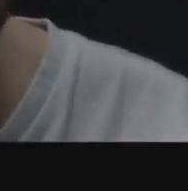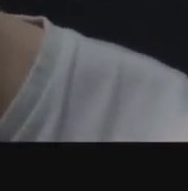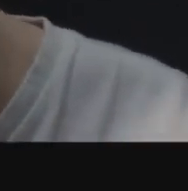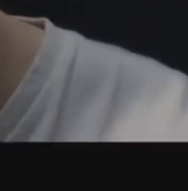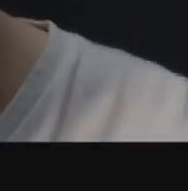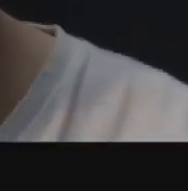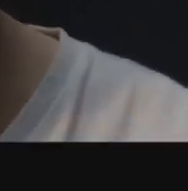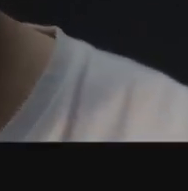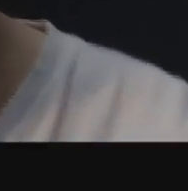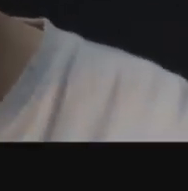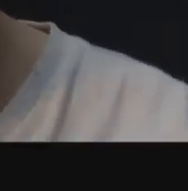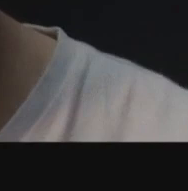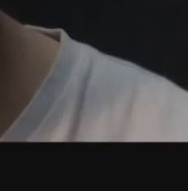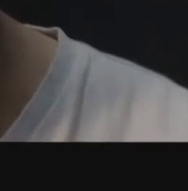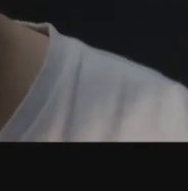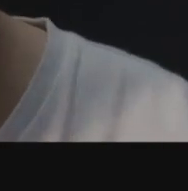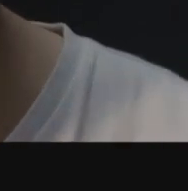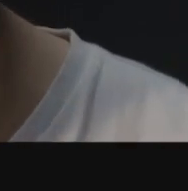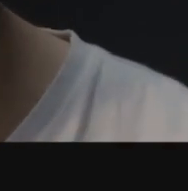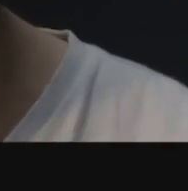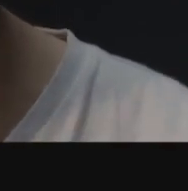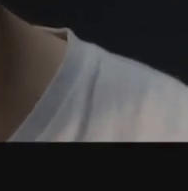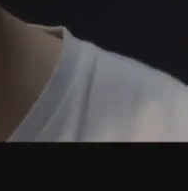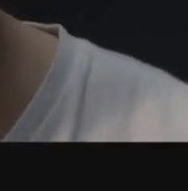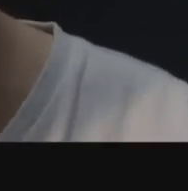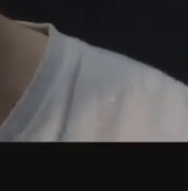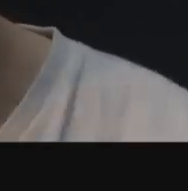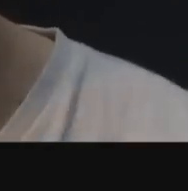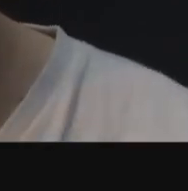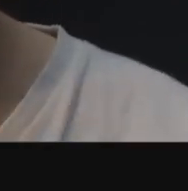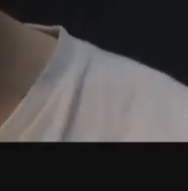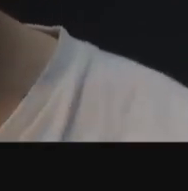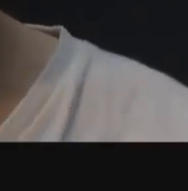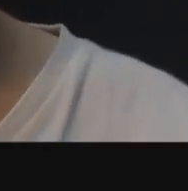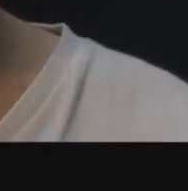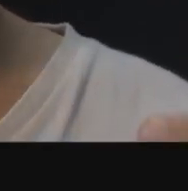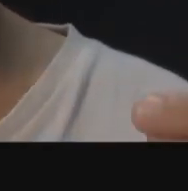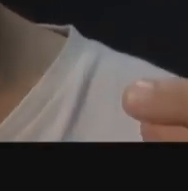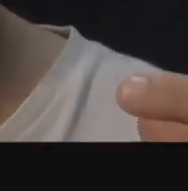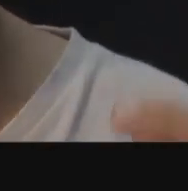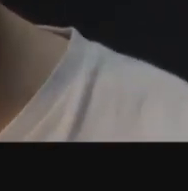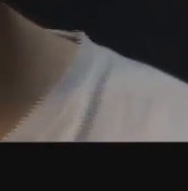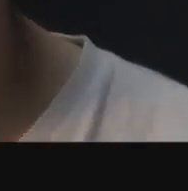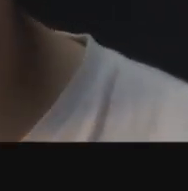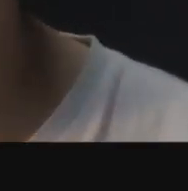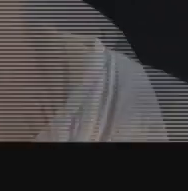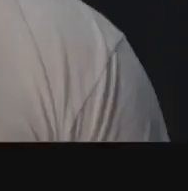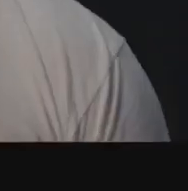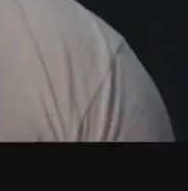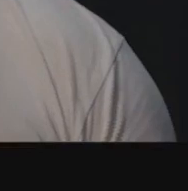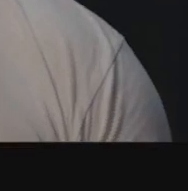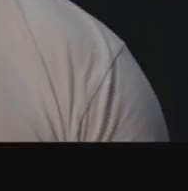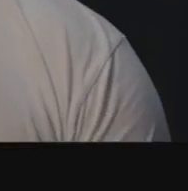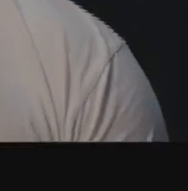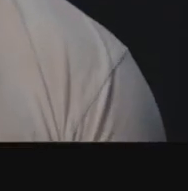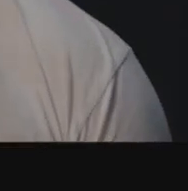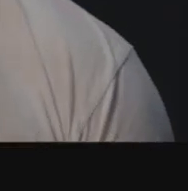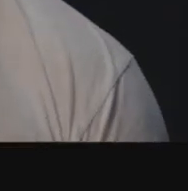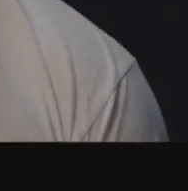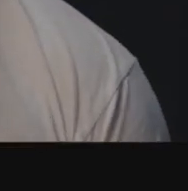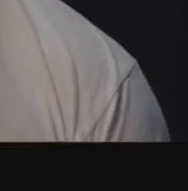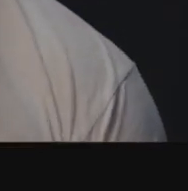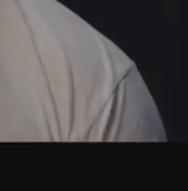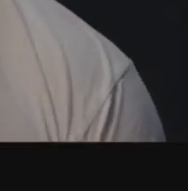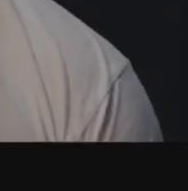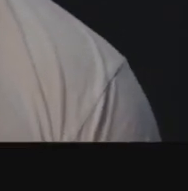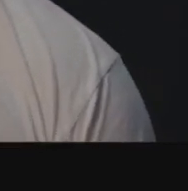buscar energia, buscar força dos amigos, da alimentação, sabe, de fazer exercício, de poder ajudar os outros. E foi isso,